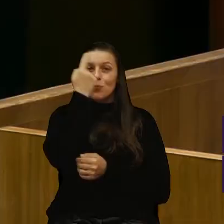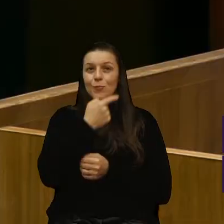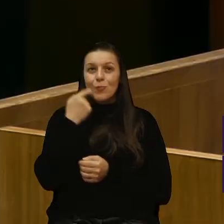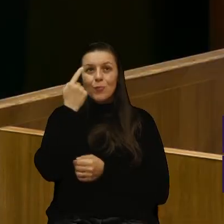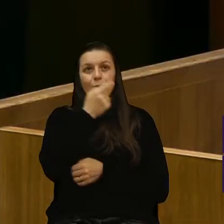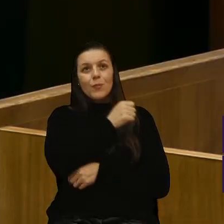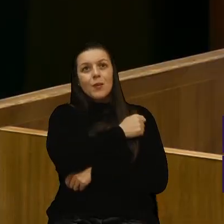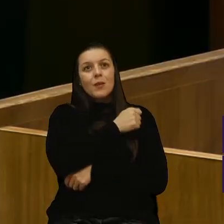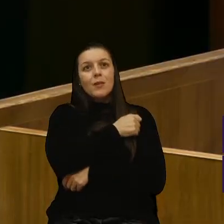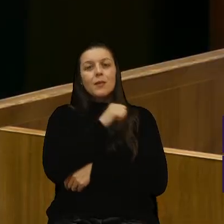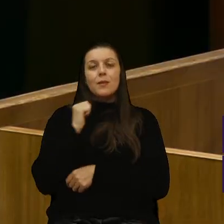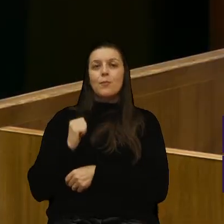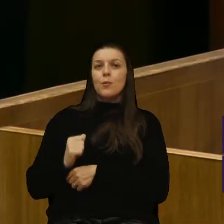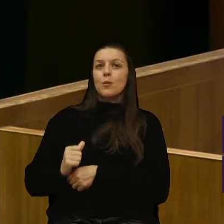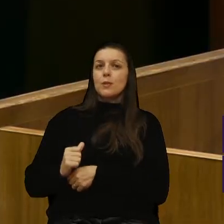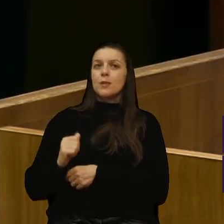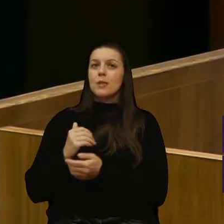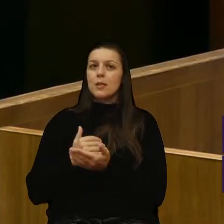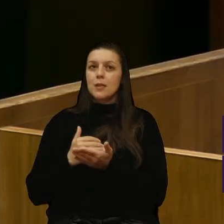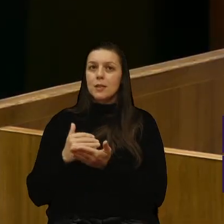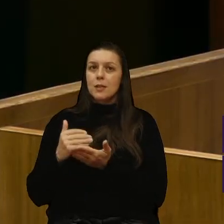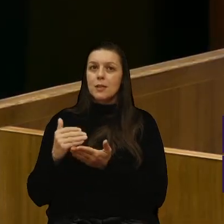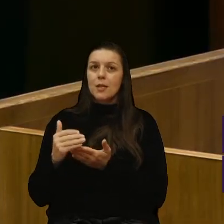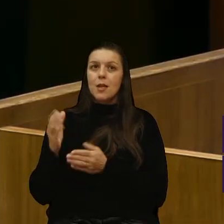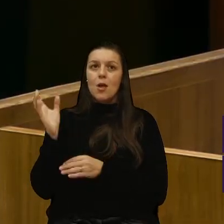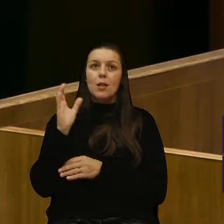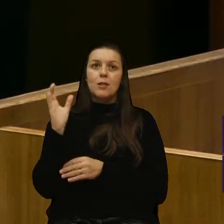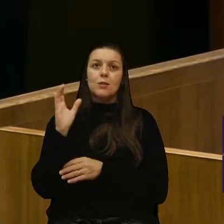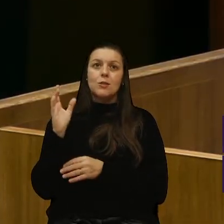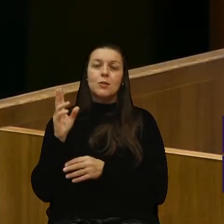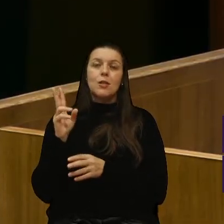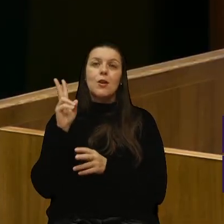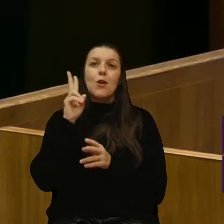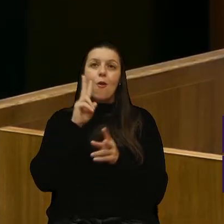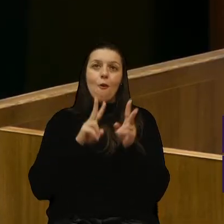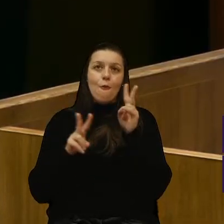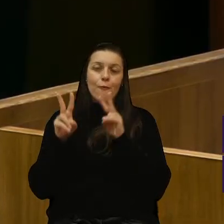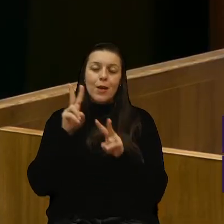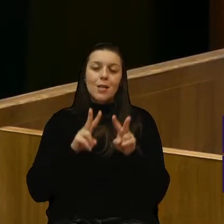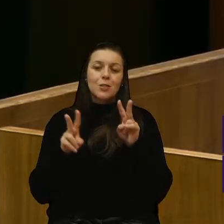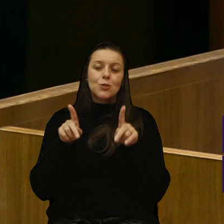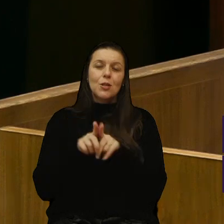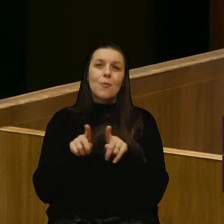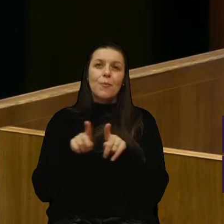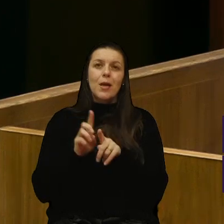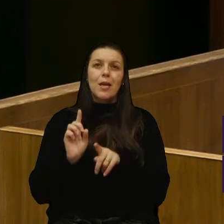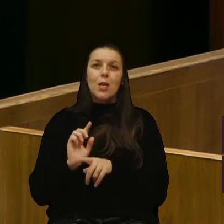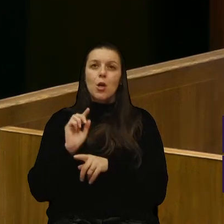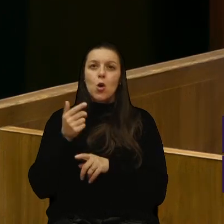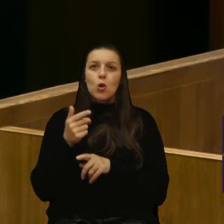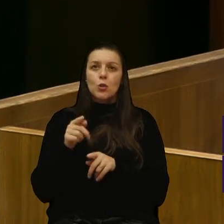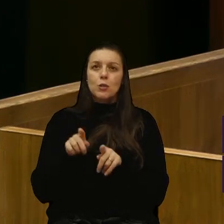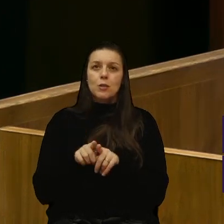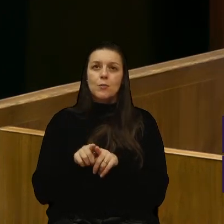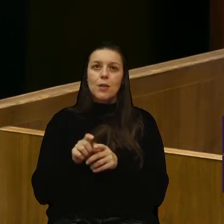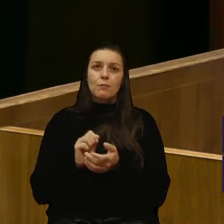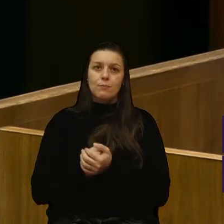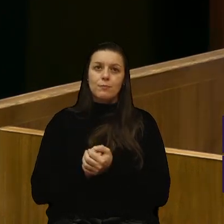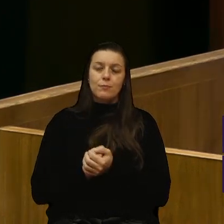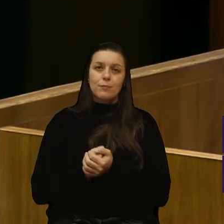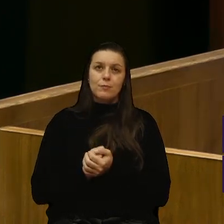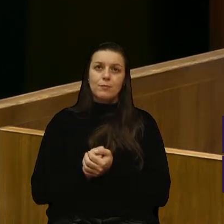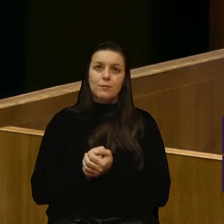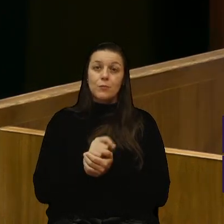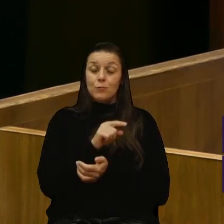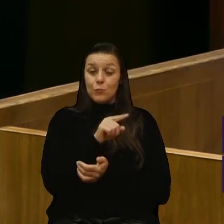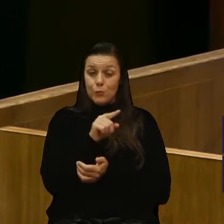estudantes, dos bolsistas da iniciação científica, que eu vejo aqui na minha frente, e tantos outros que passaram.